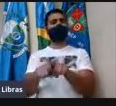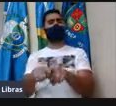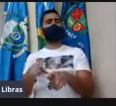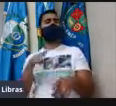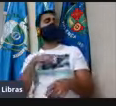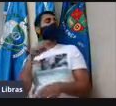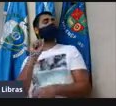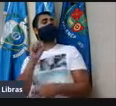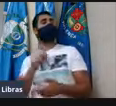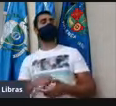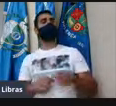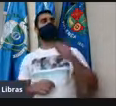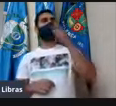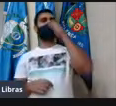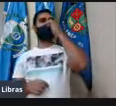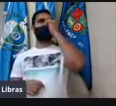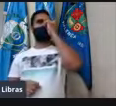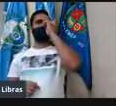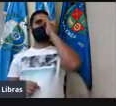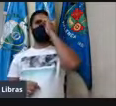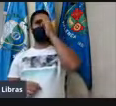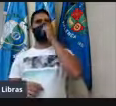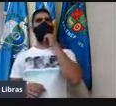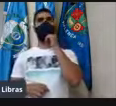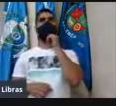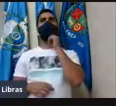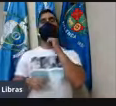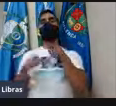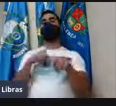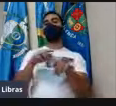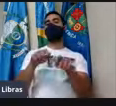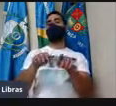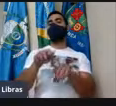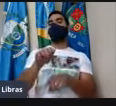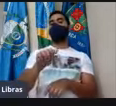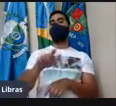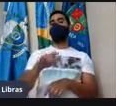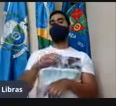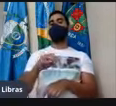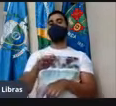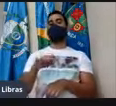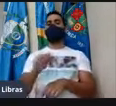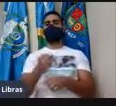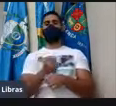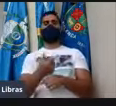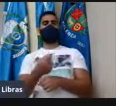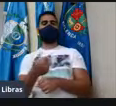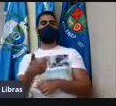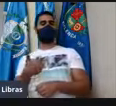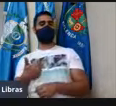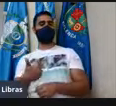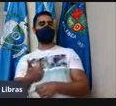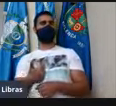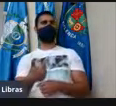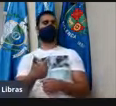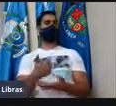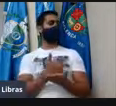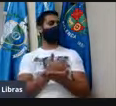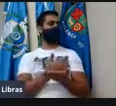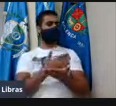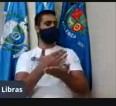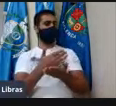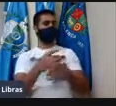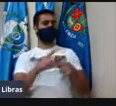ter um repasse, uma alíquota patronal para o exercício de 2021, a partir de